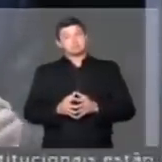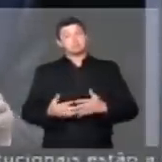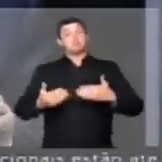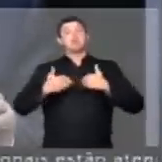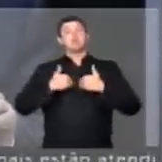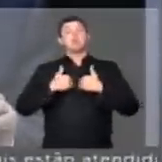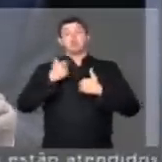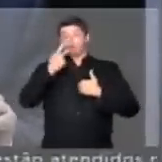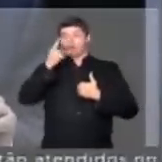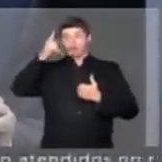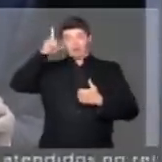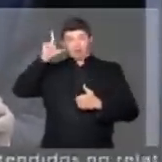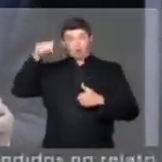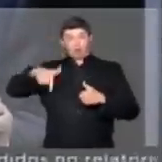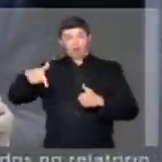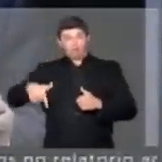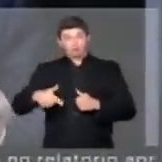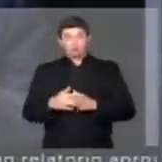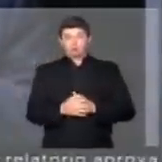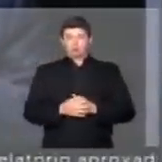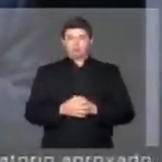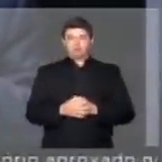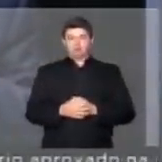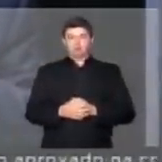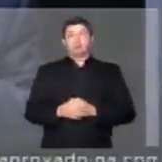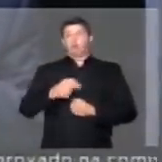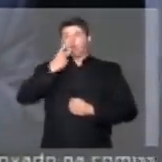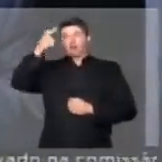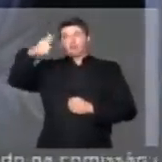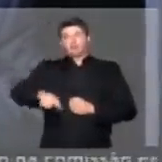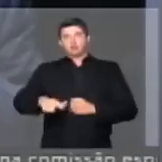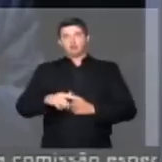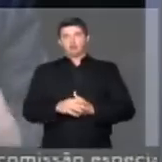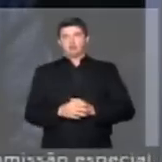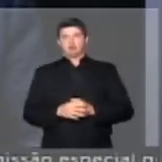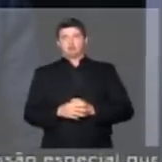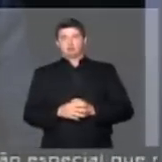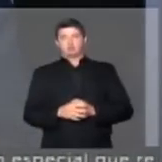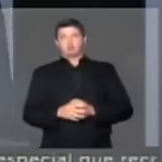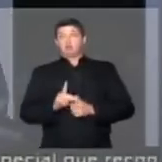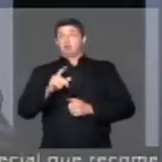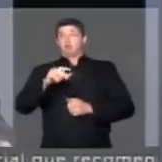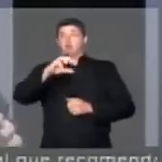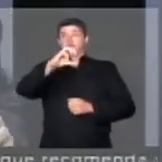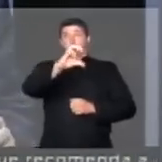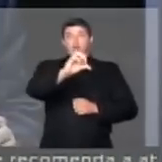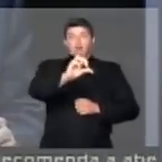Eu disse ontem aqui, e vou repetir,